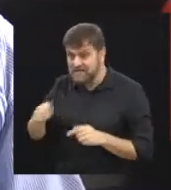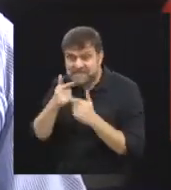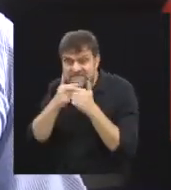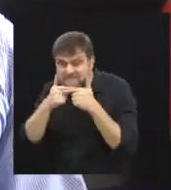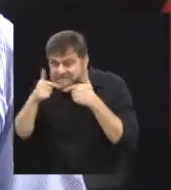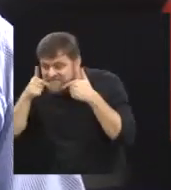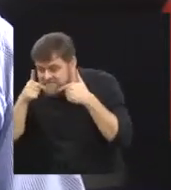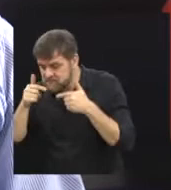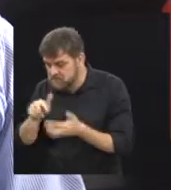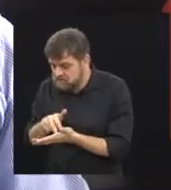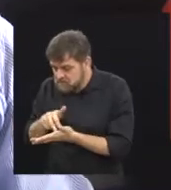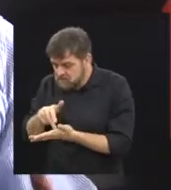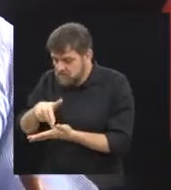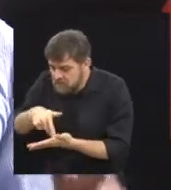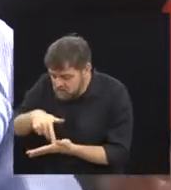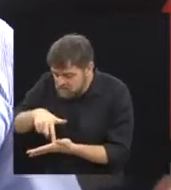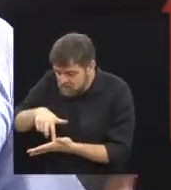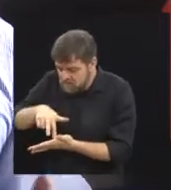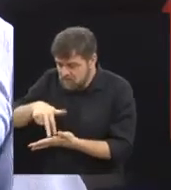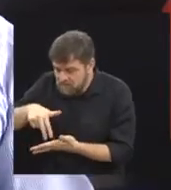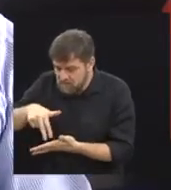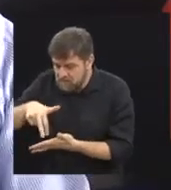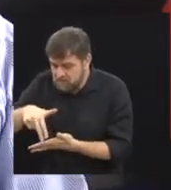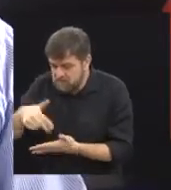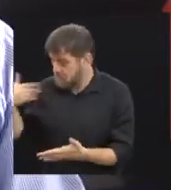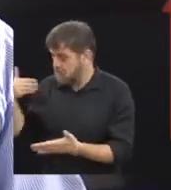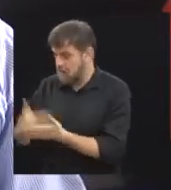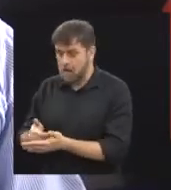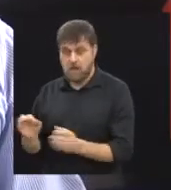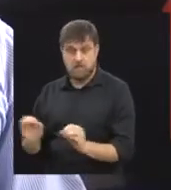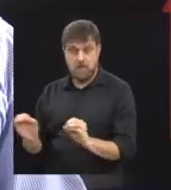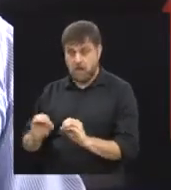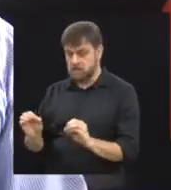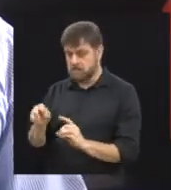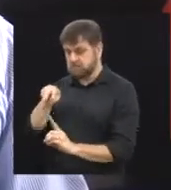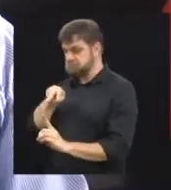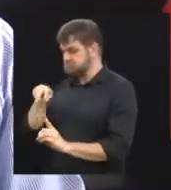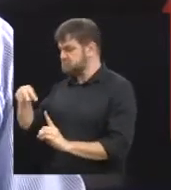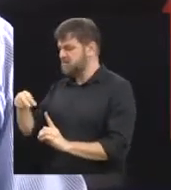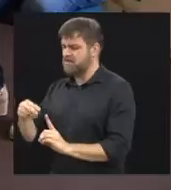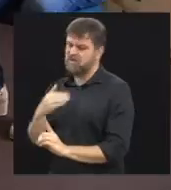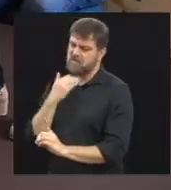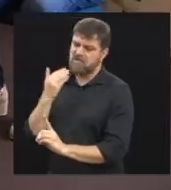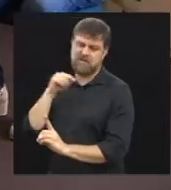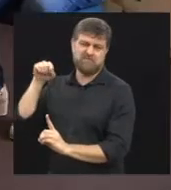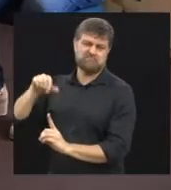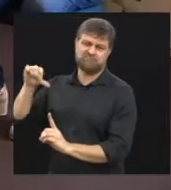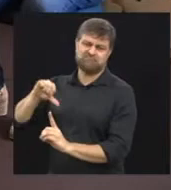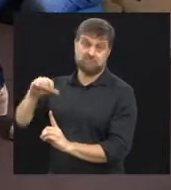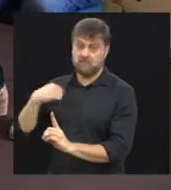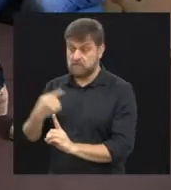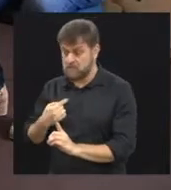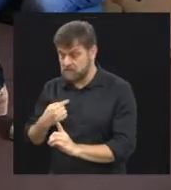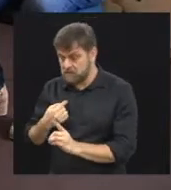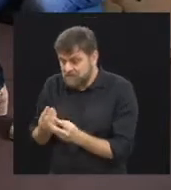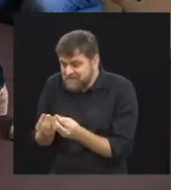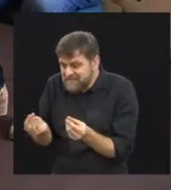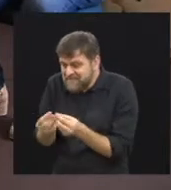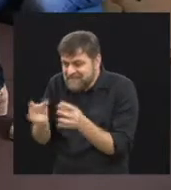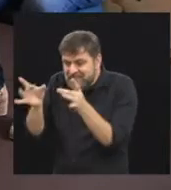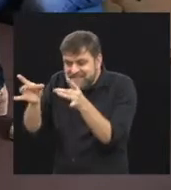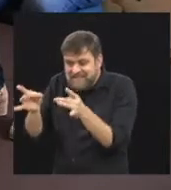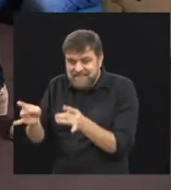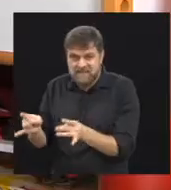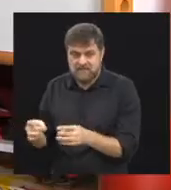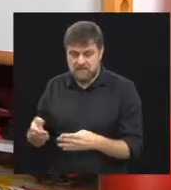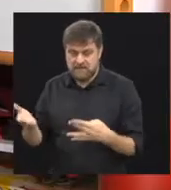sorriso, dar um passo, porque até então ela não tinha essa perspectiva. Isso é gratificante. Olhar para os pequenos detalhes, né? Exatamente. O